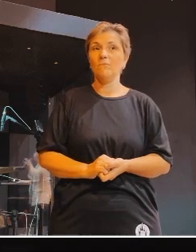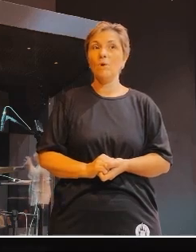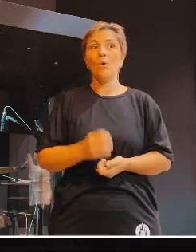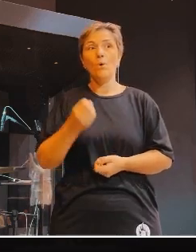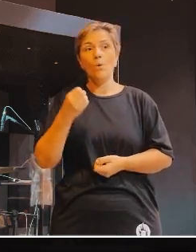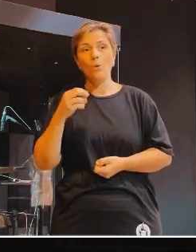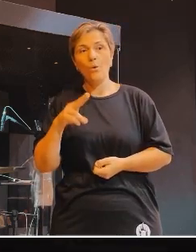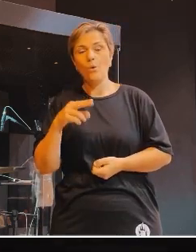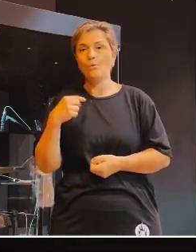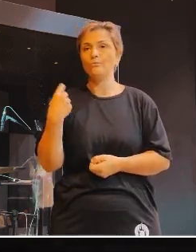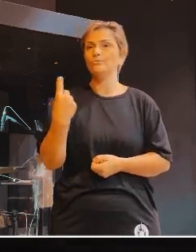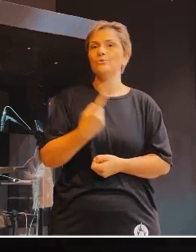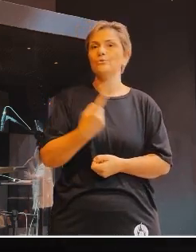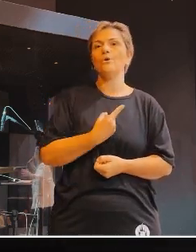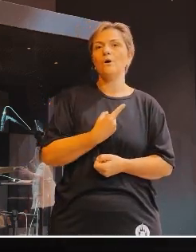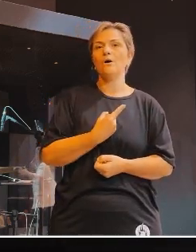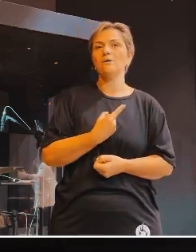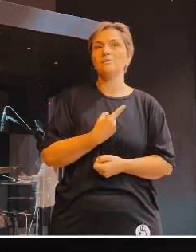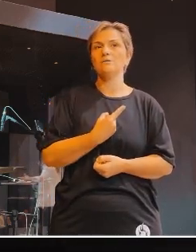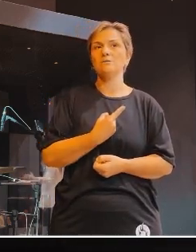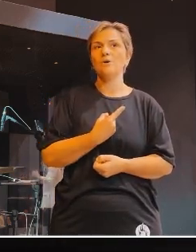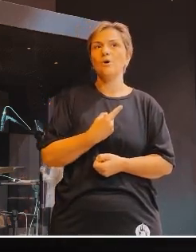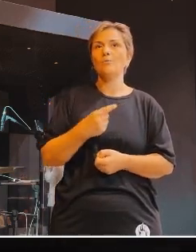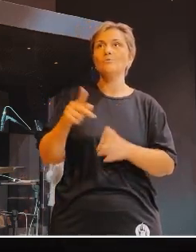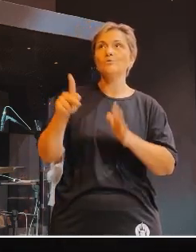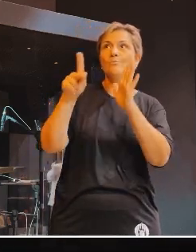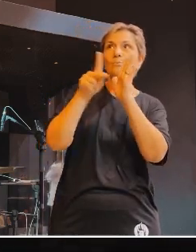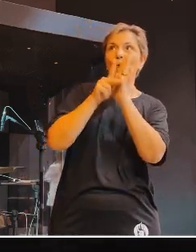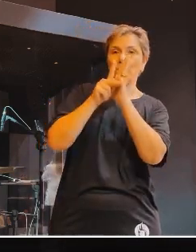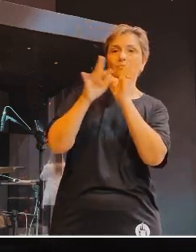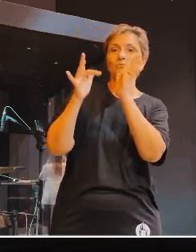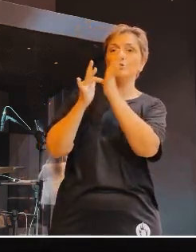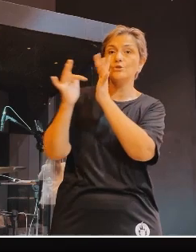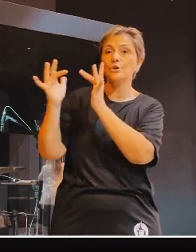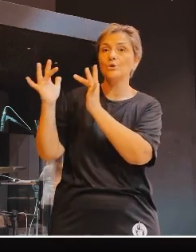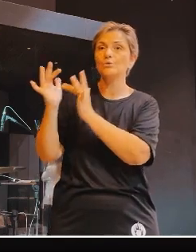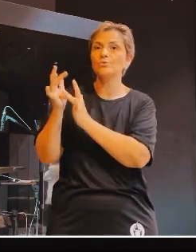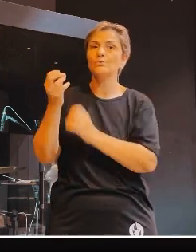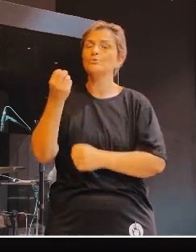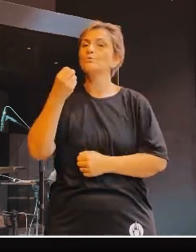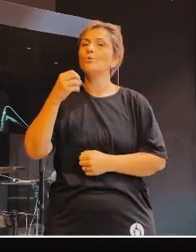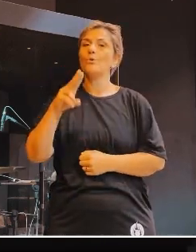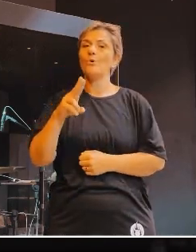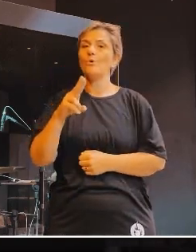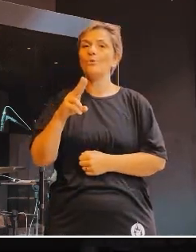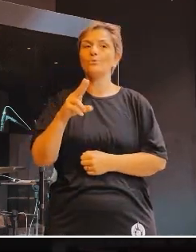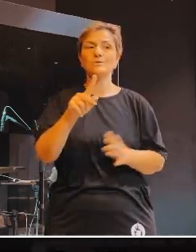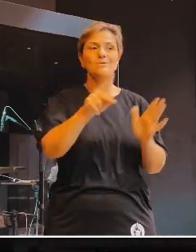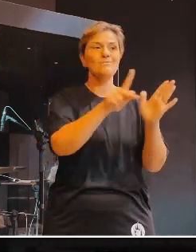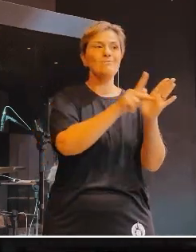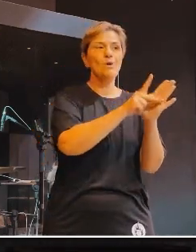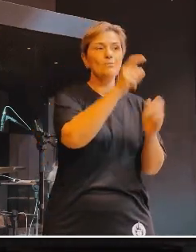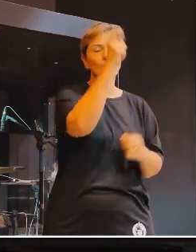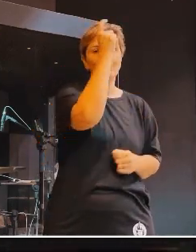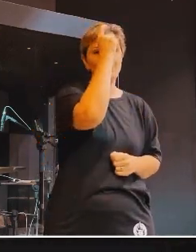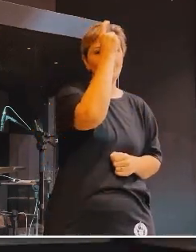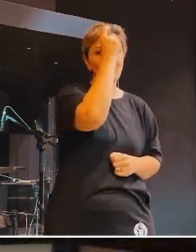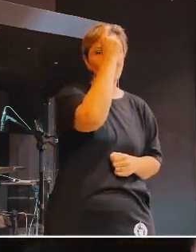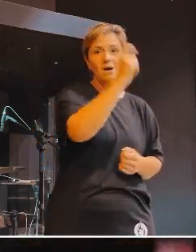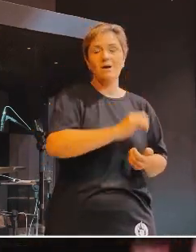Ou nós somos do Senhor Jesus, ou nós pertencemos ao maligno,